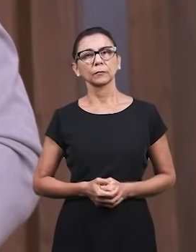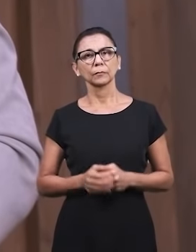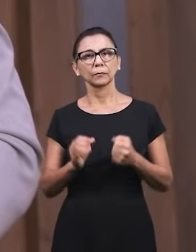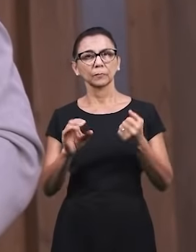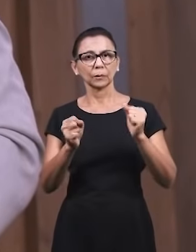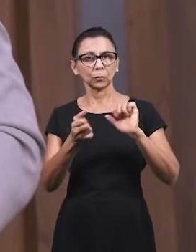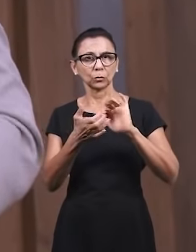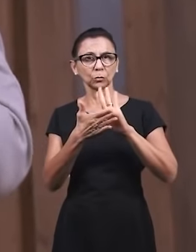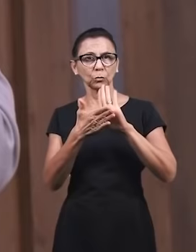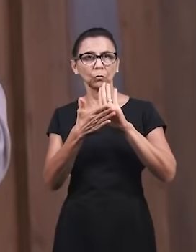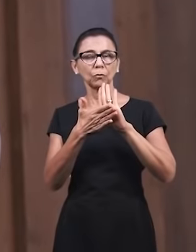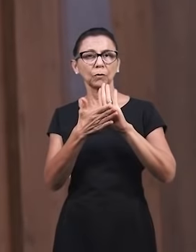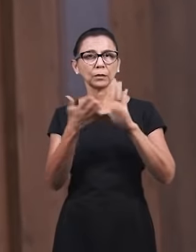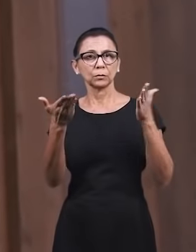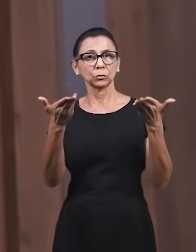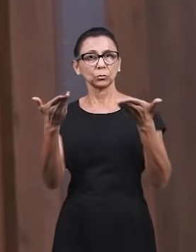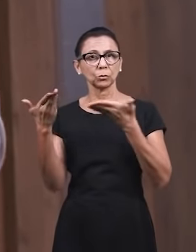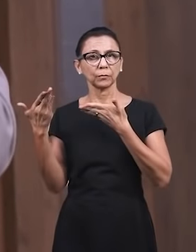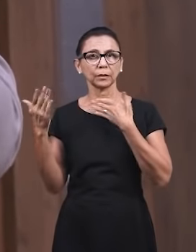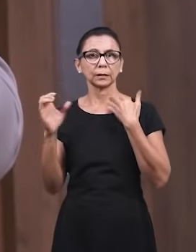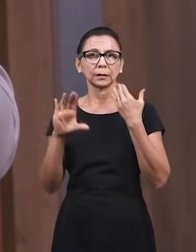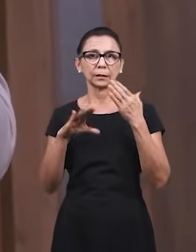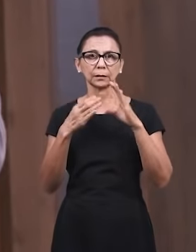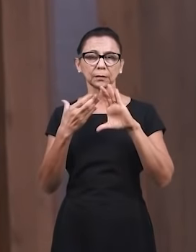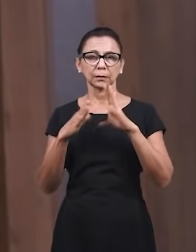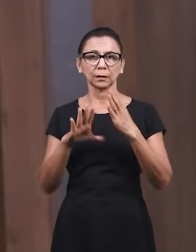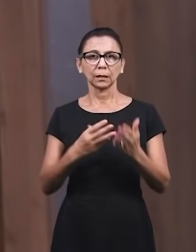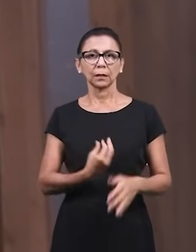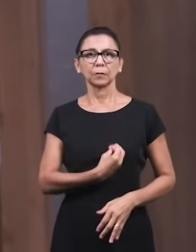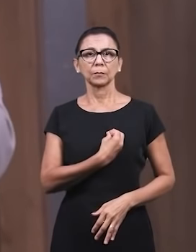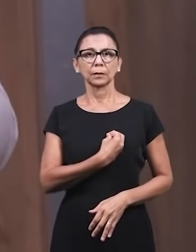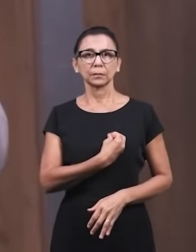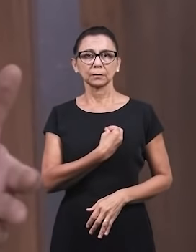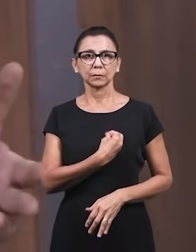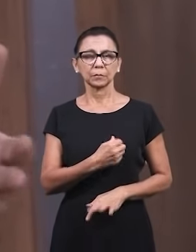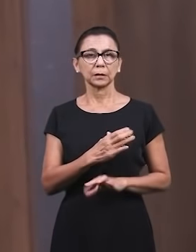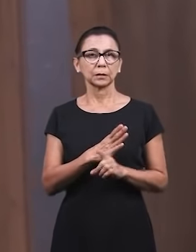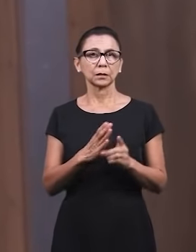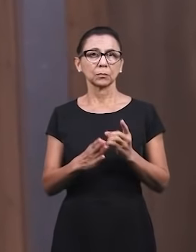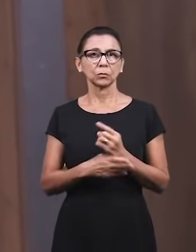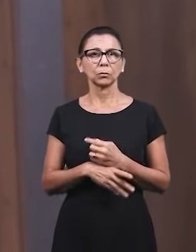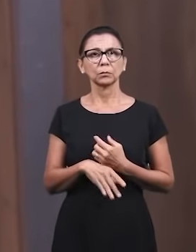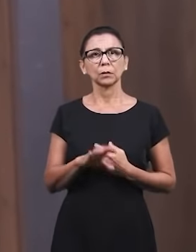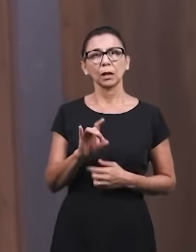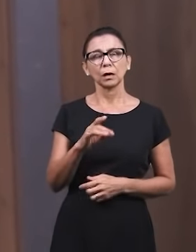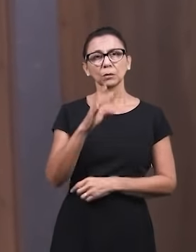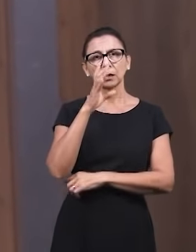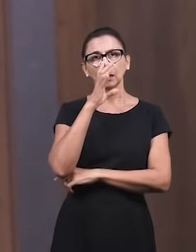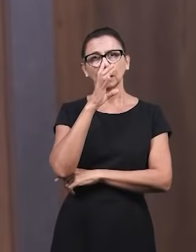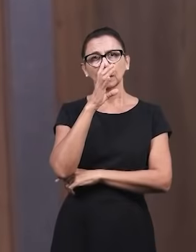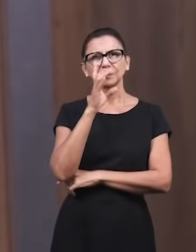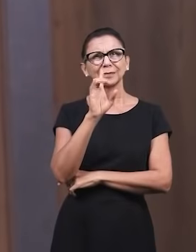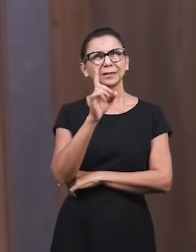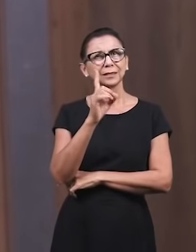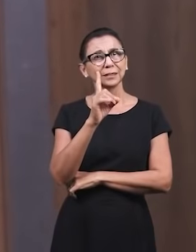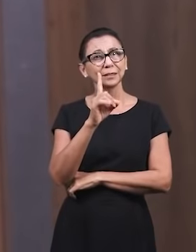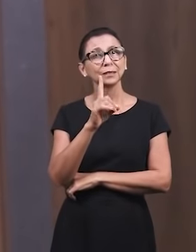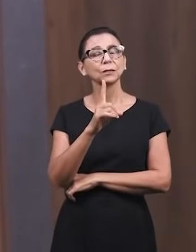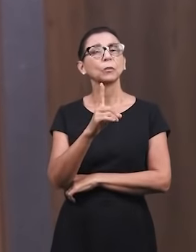ao Senhor. E eu te convido a cantar, eu te convido a participar desse culto, não apenas assistir a um programa de televisão, mas